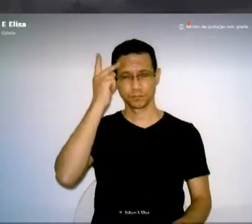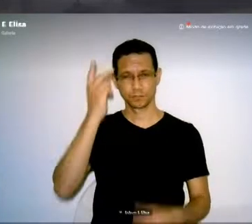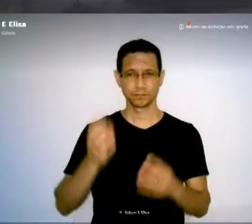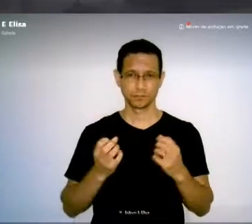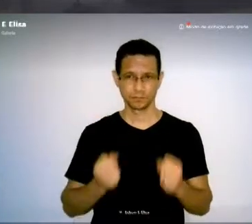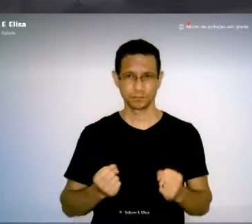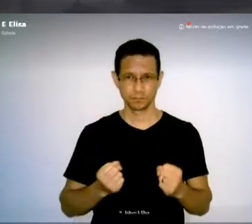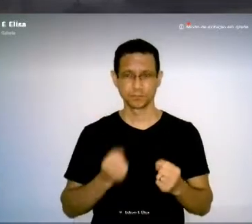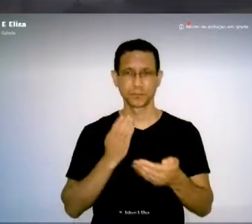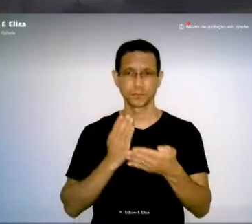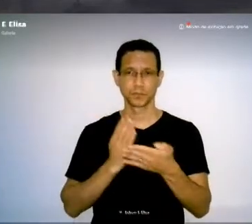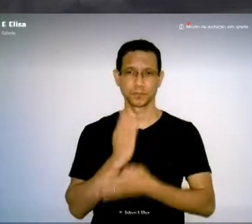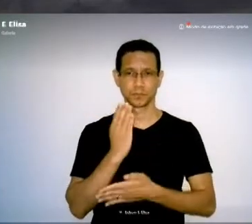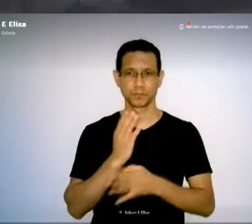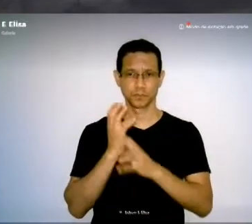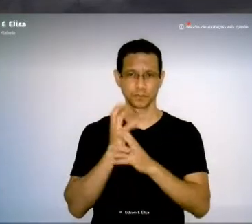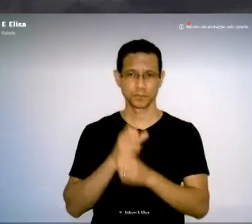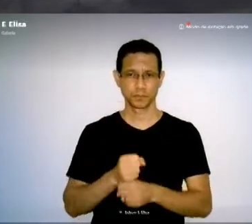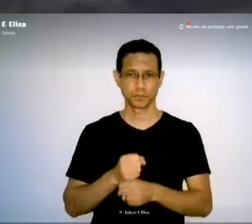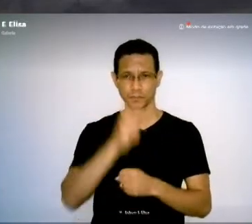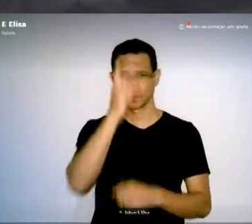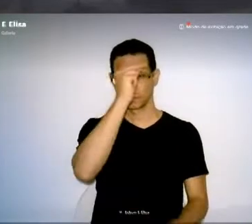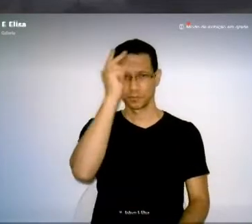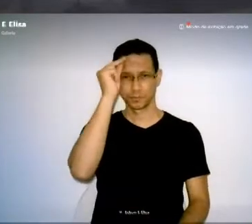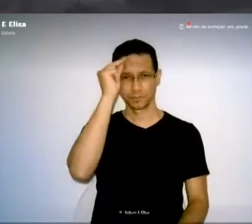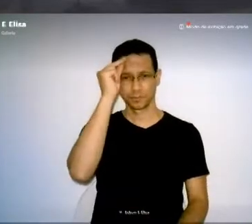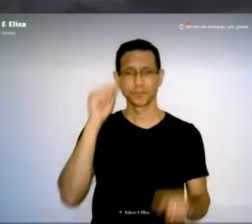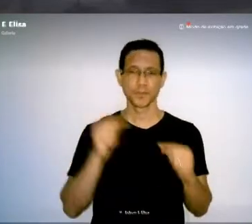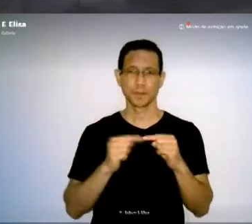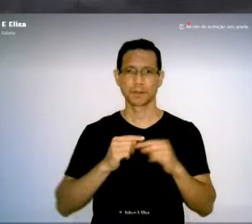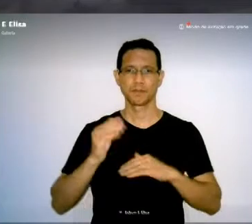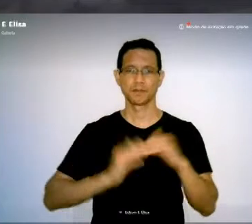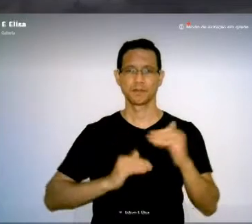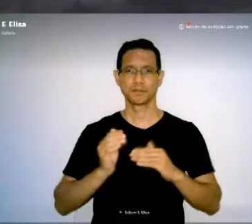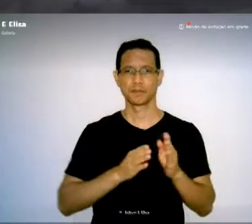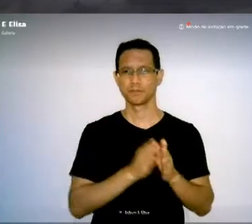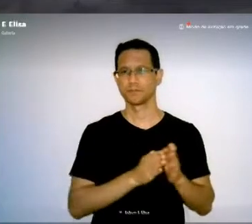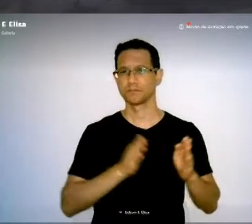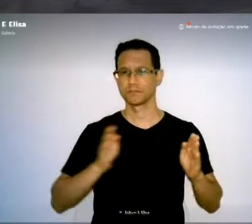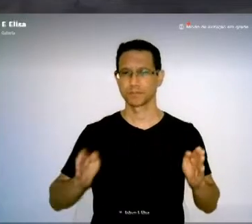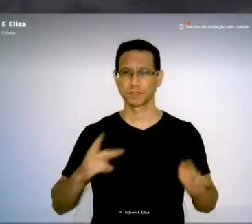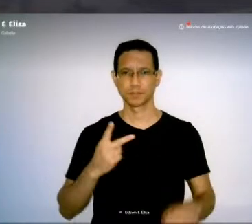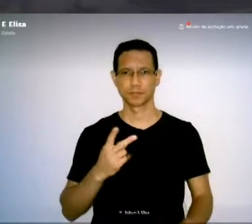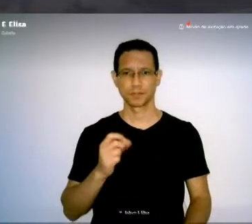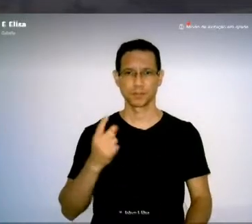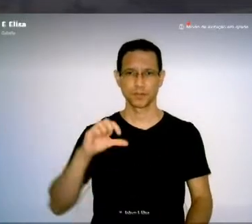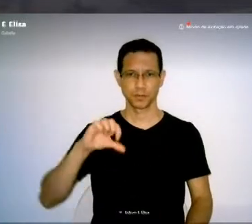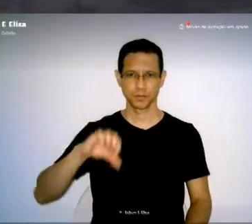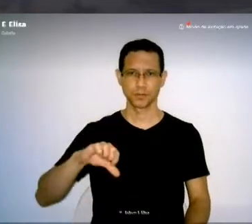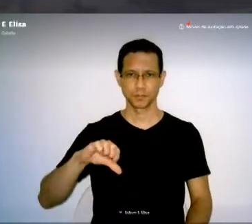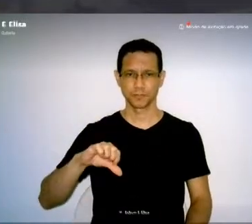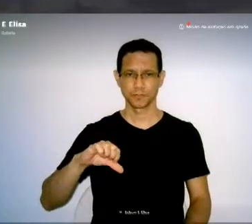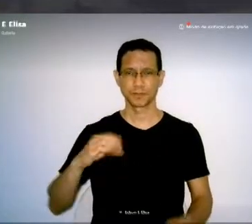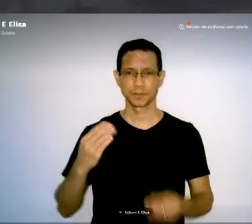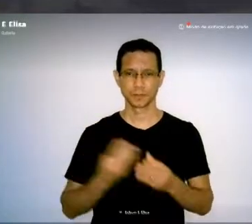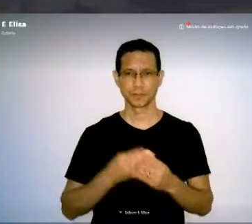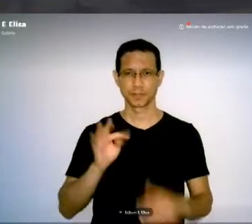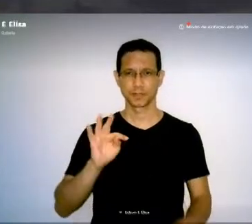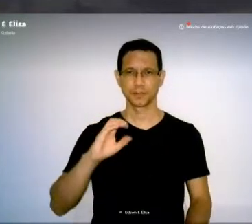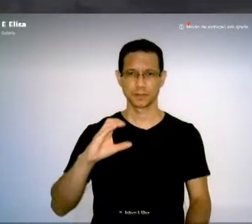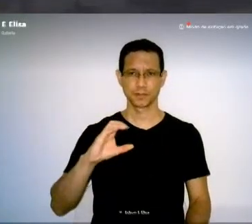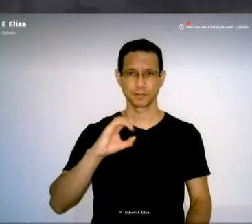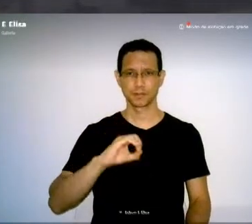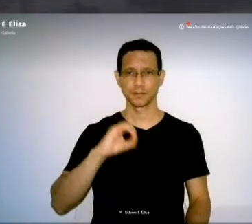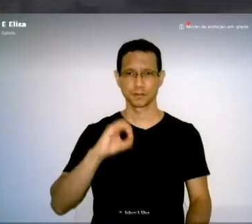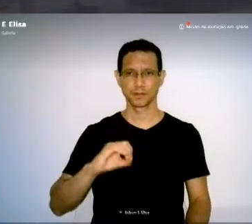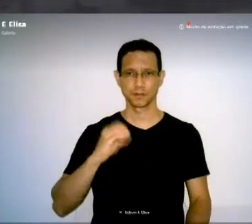do Estado de São Paulo, com manifestação favorável à aprovação das contas da Prefeitura do exercício de 2019,